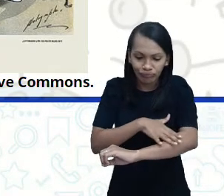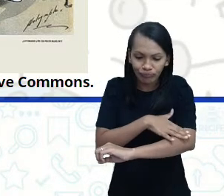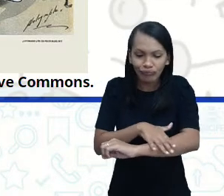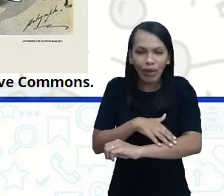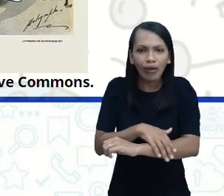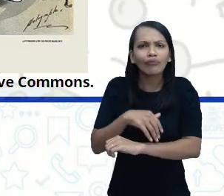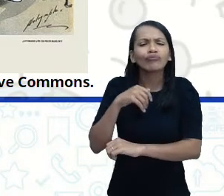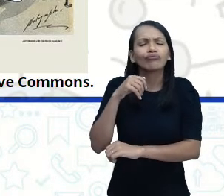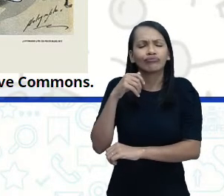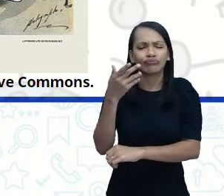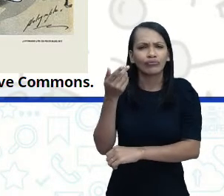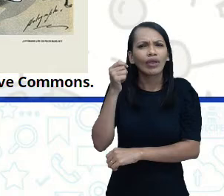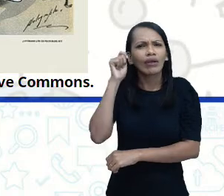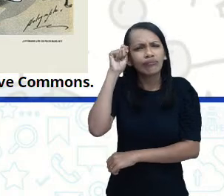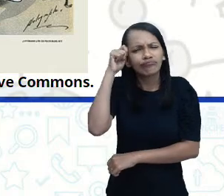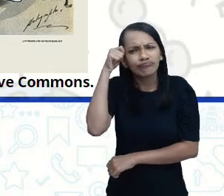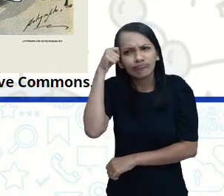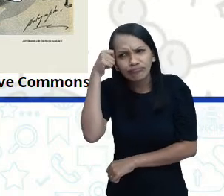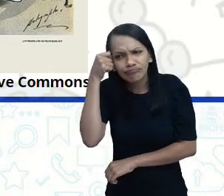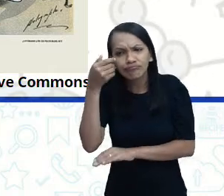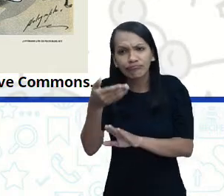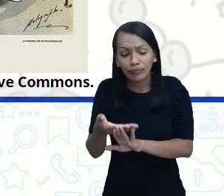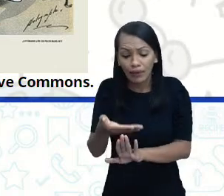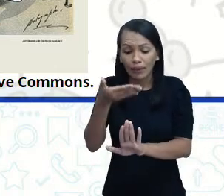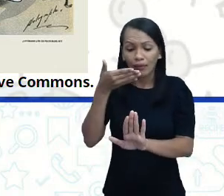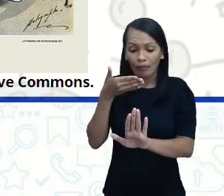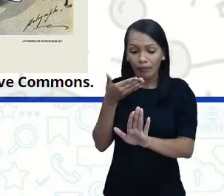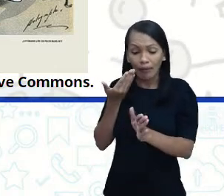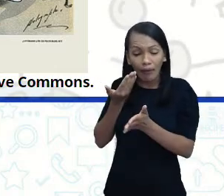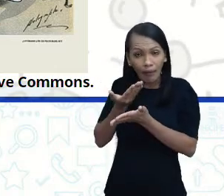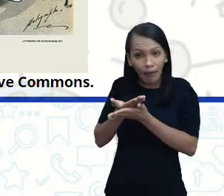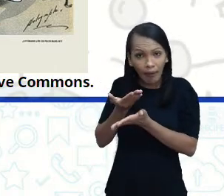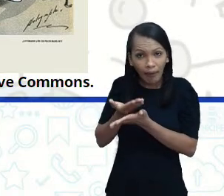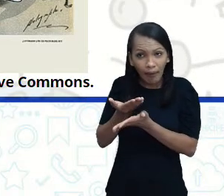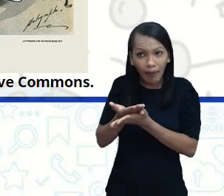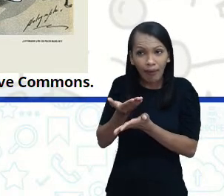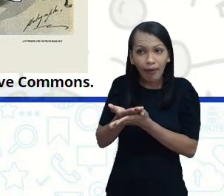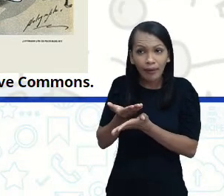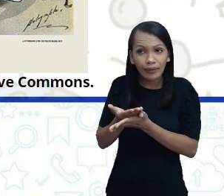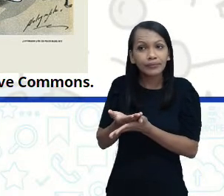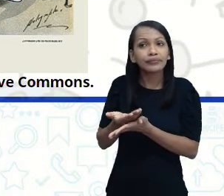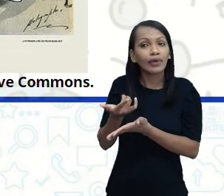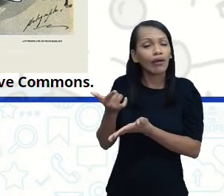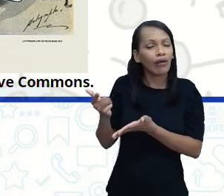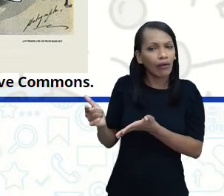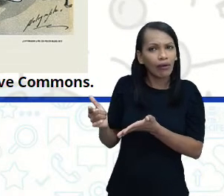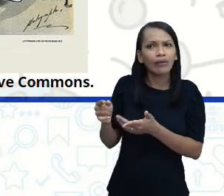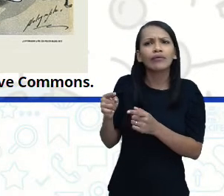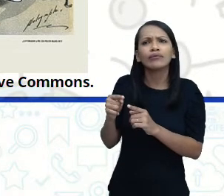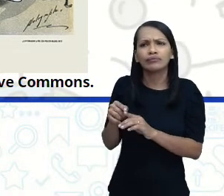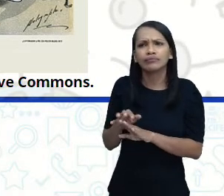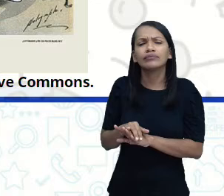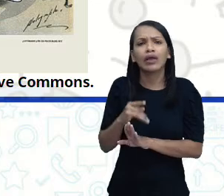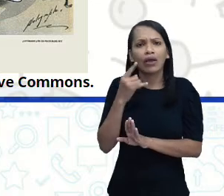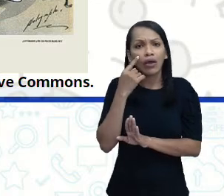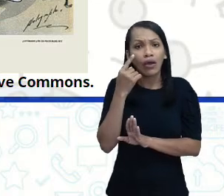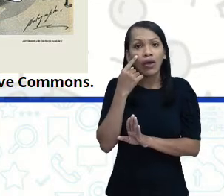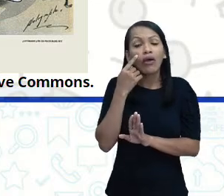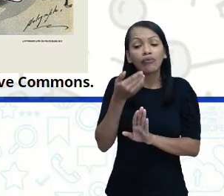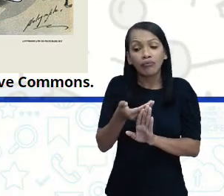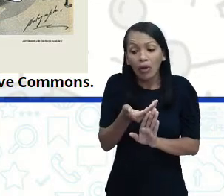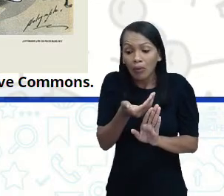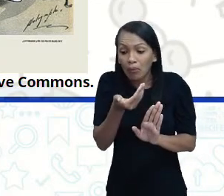figura isolada, né, estudando lá isolado, que pela representação a gente entende, né, que